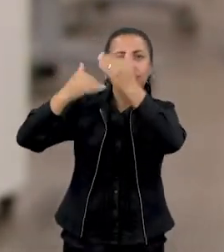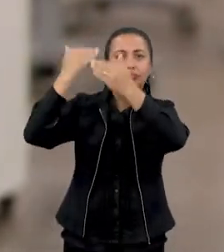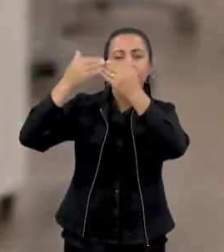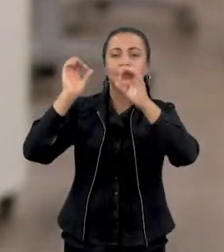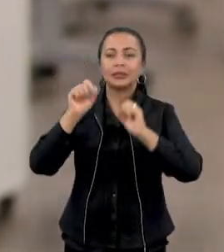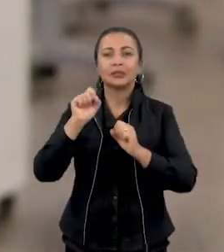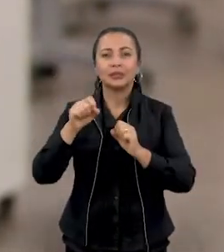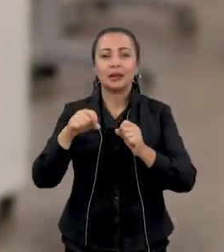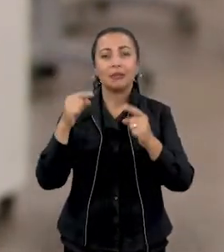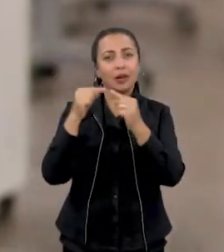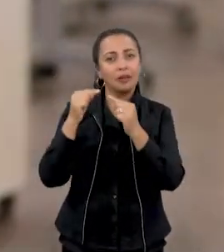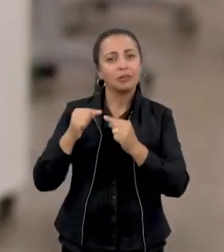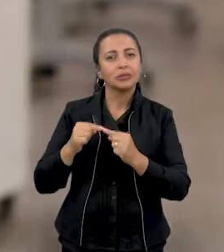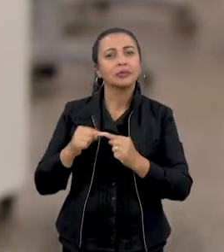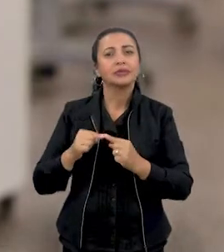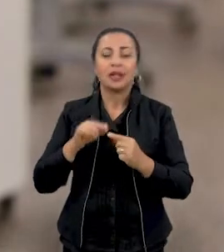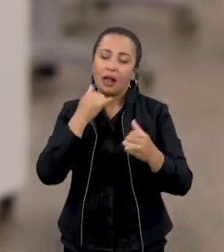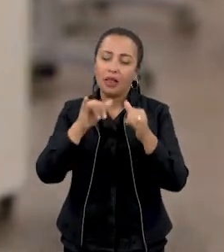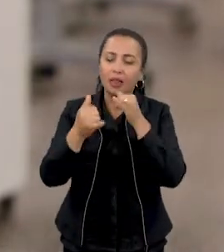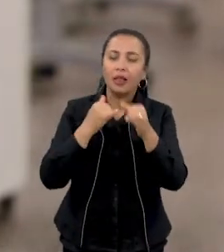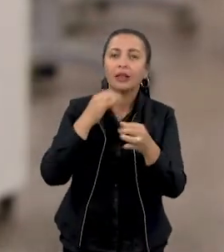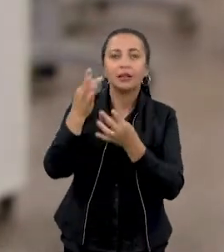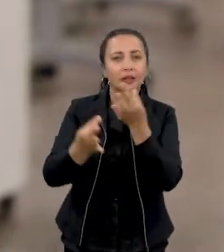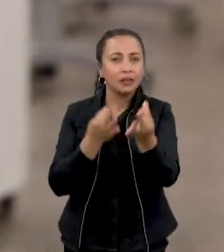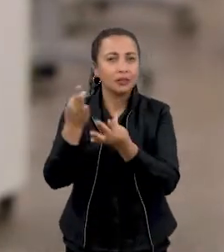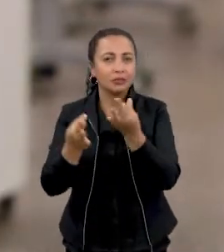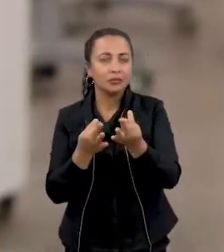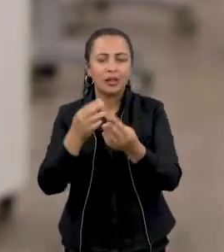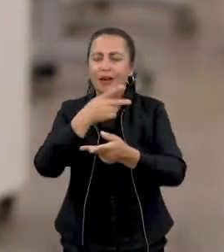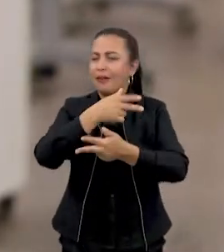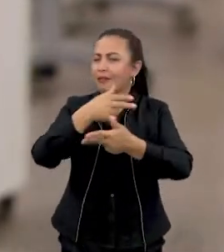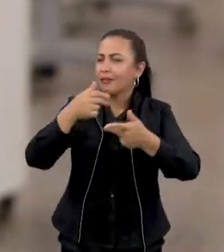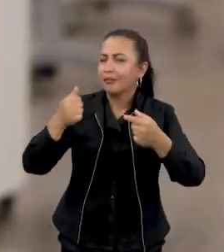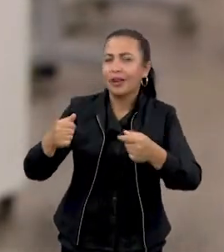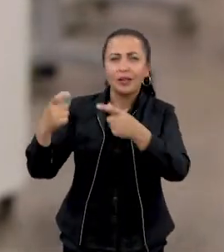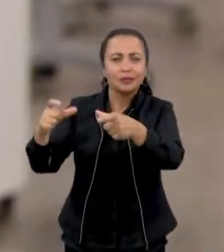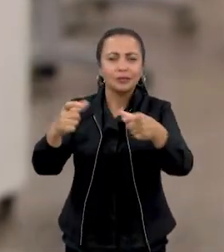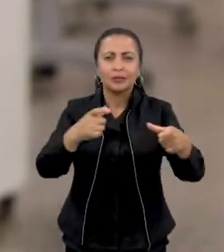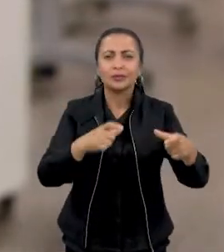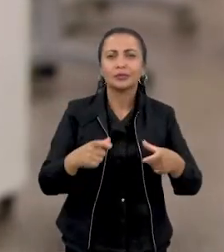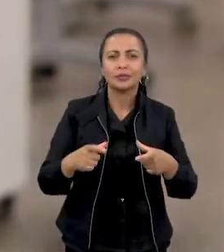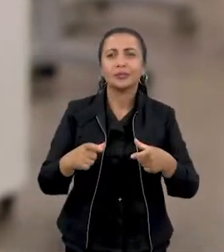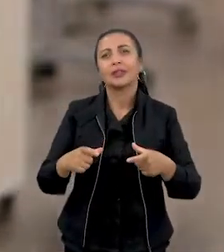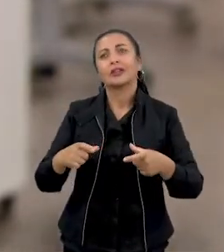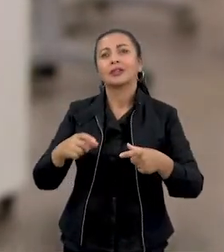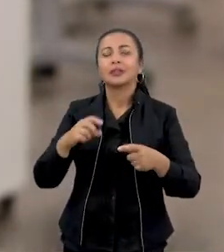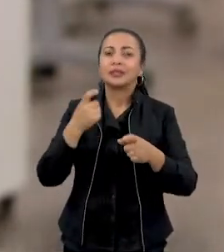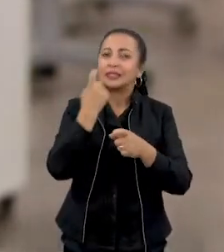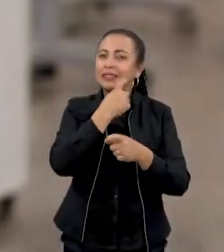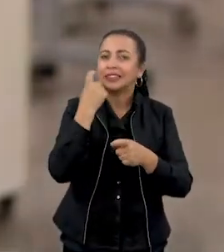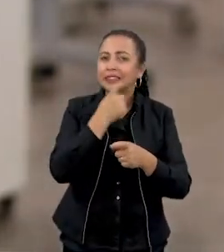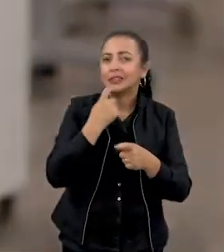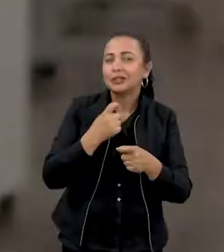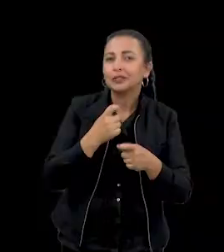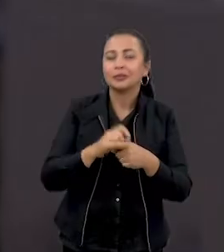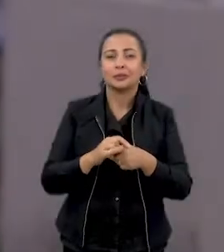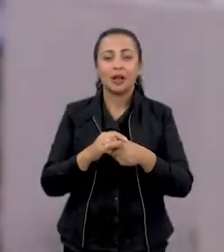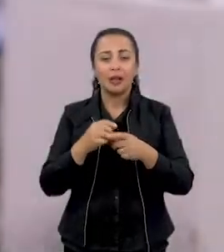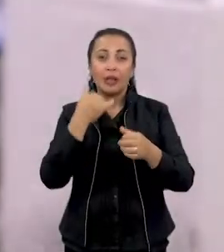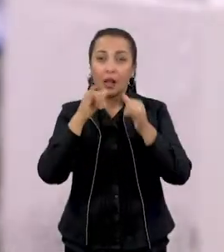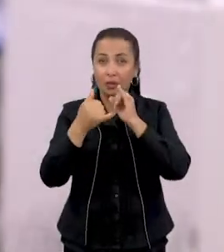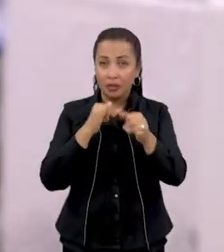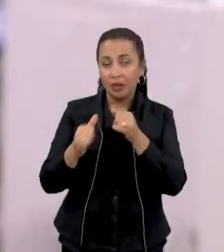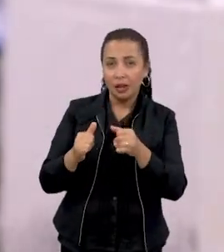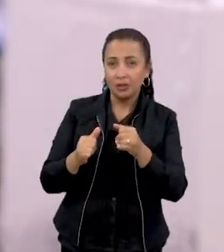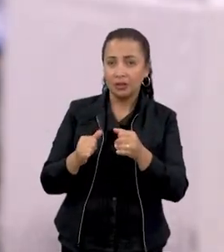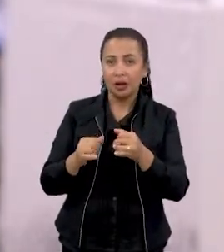respeito mesmo à aplicabilidade da laser terapia em diversas condições na odontologia. O